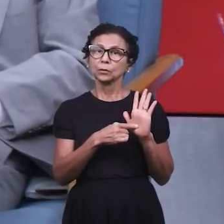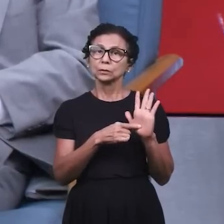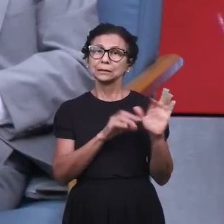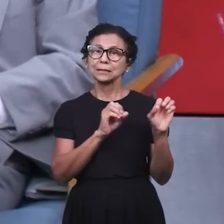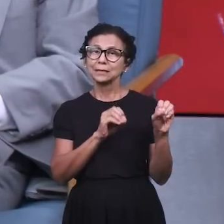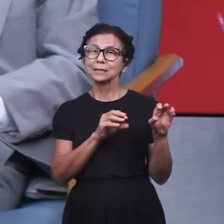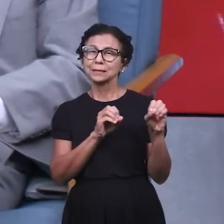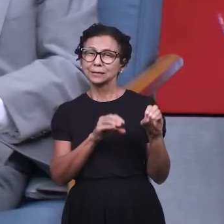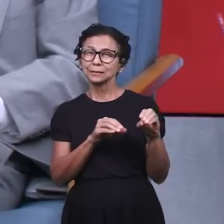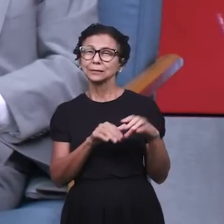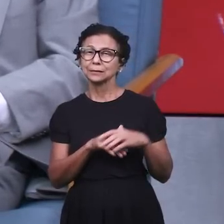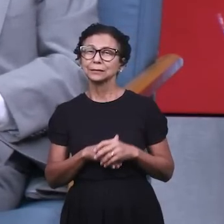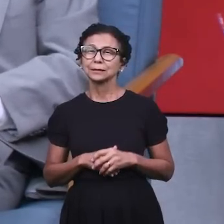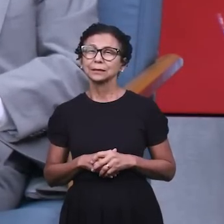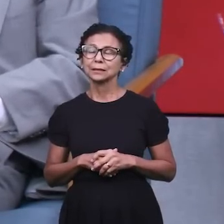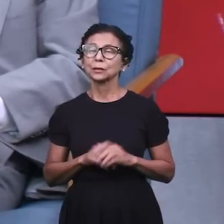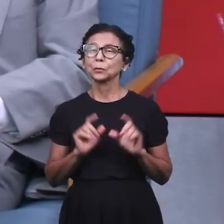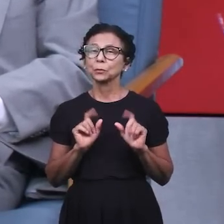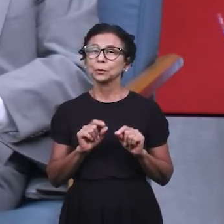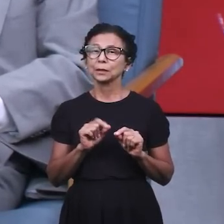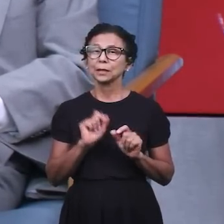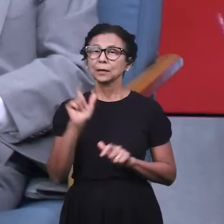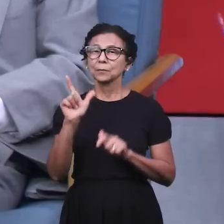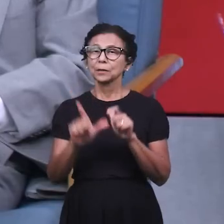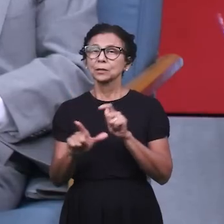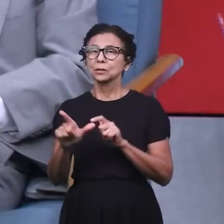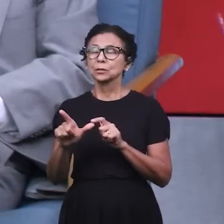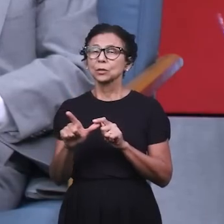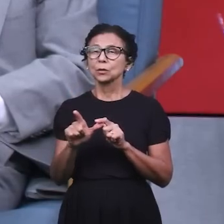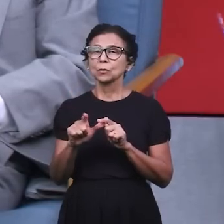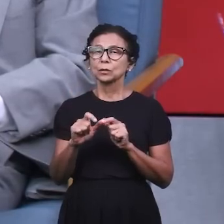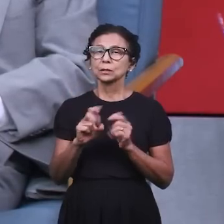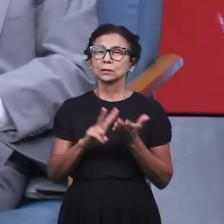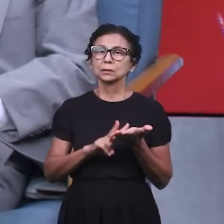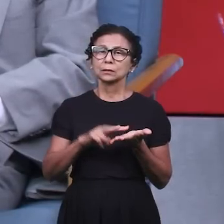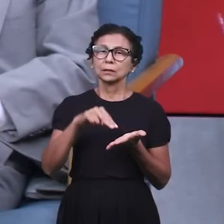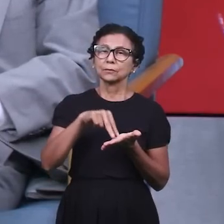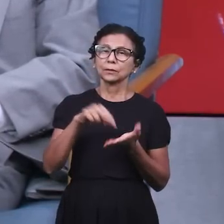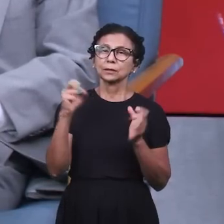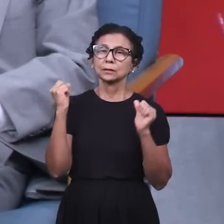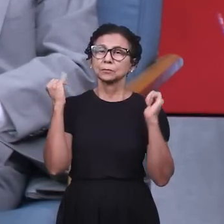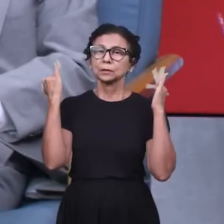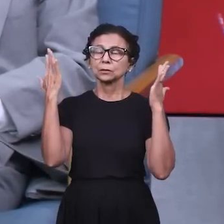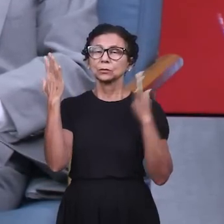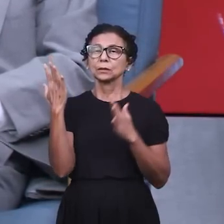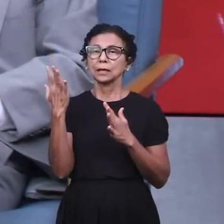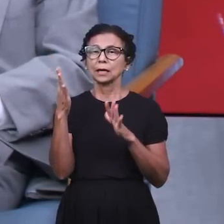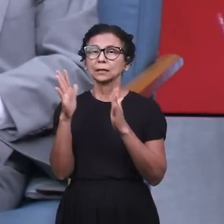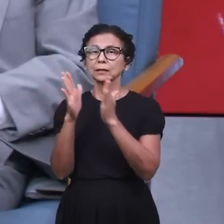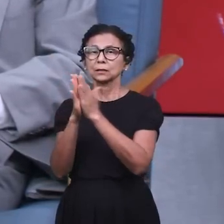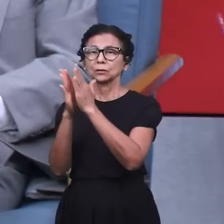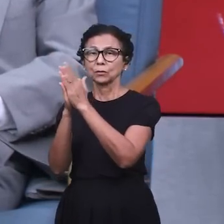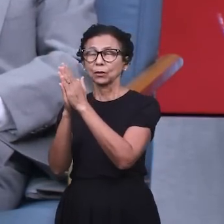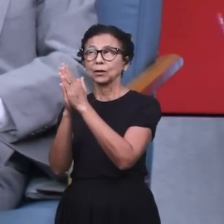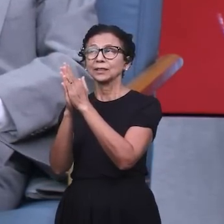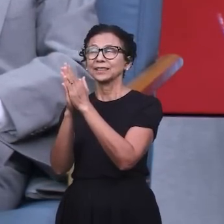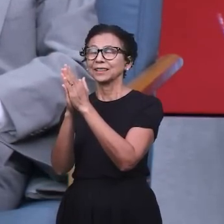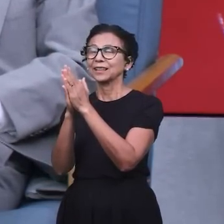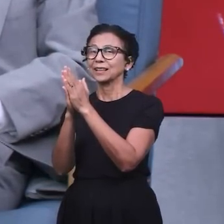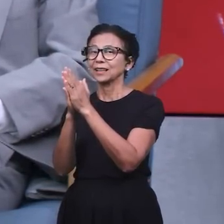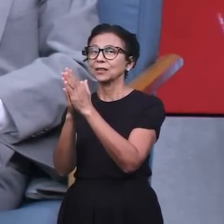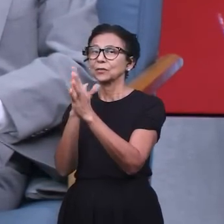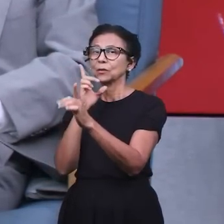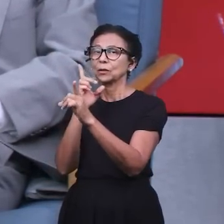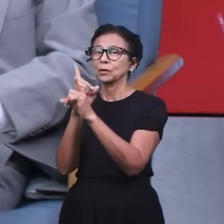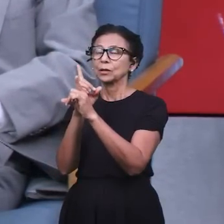Bíblia ensina, aqueles que de madrugada me buscam, me acharão, é o texto que vocês vão ver aí